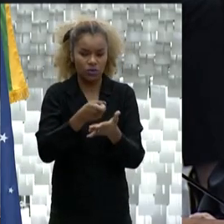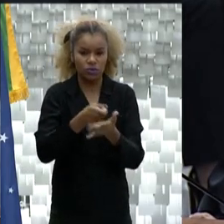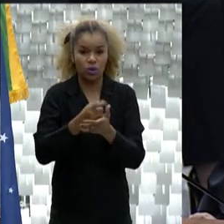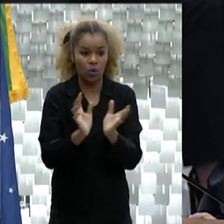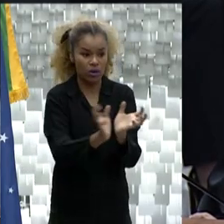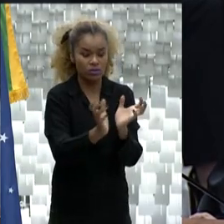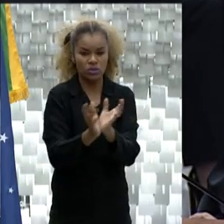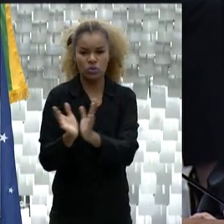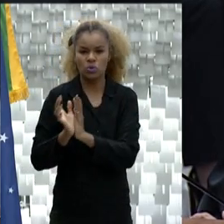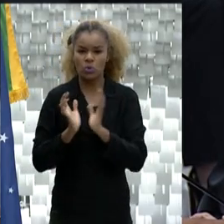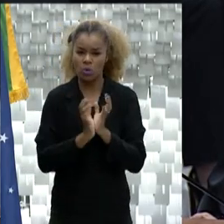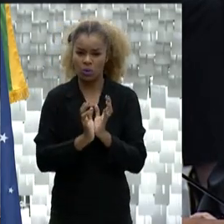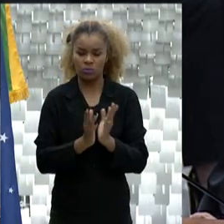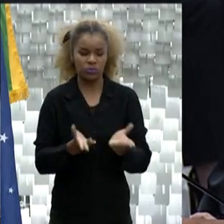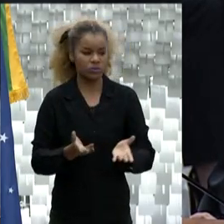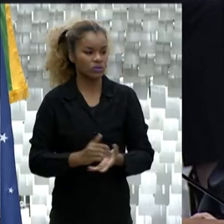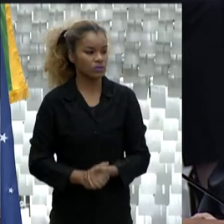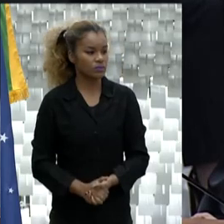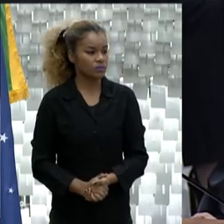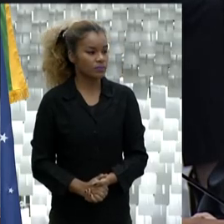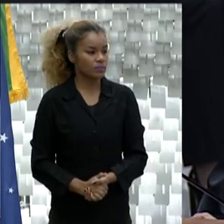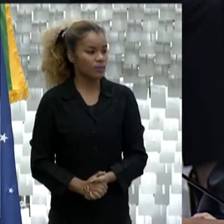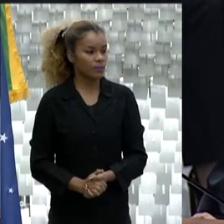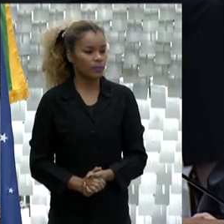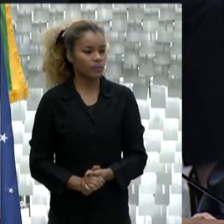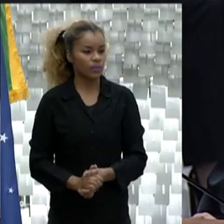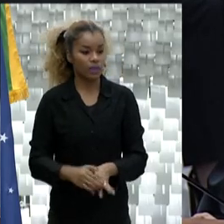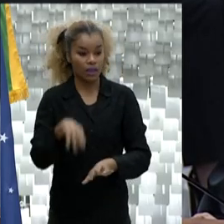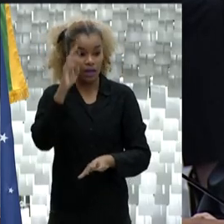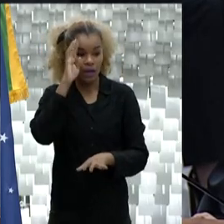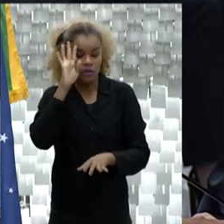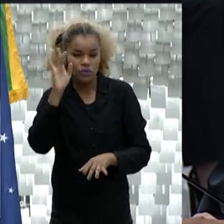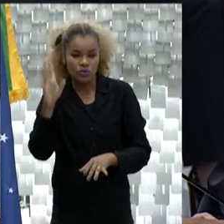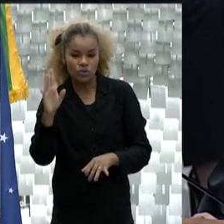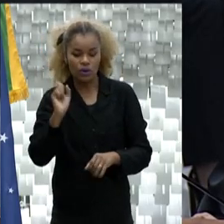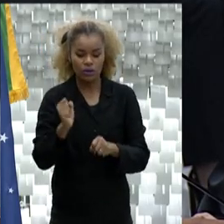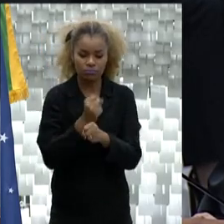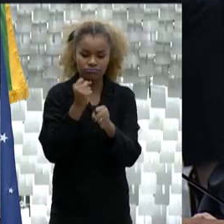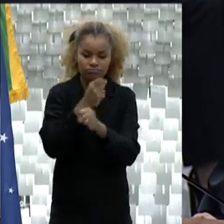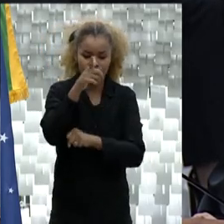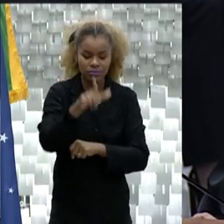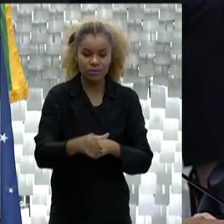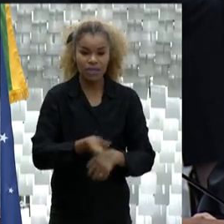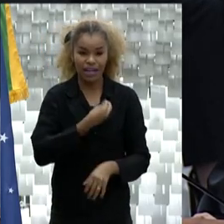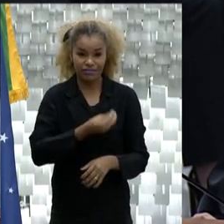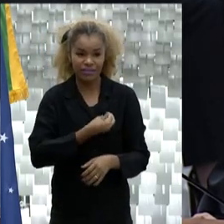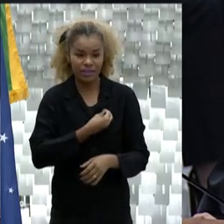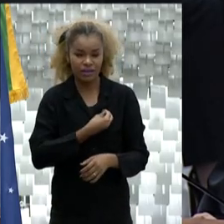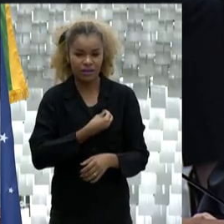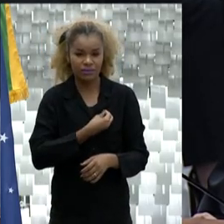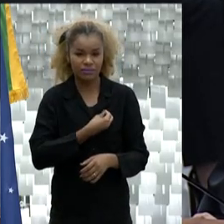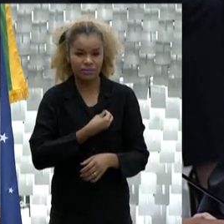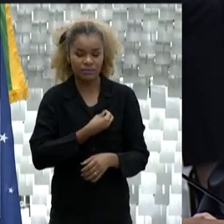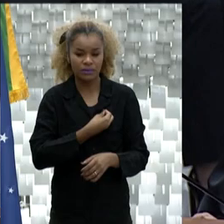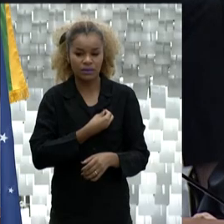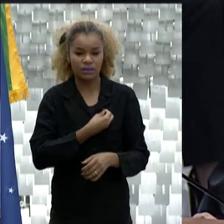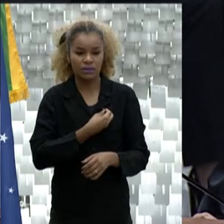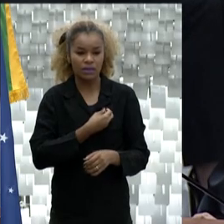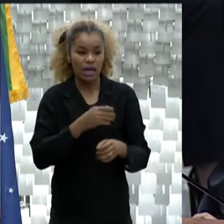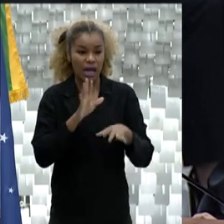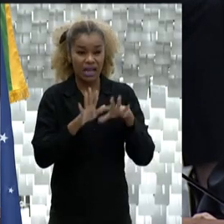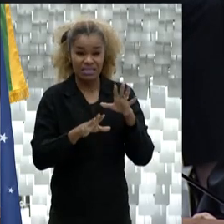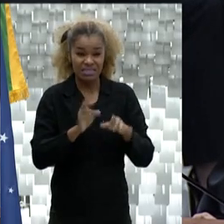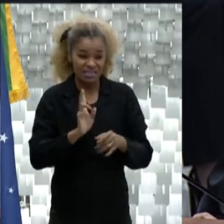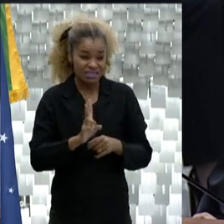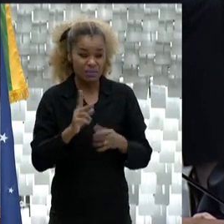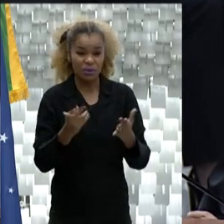grupos terroristas. O sonho de reconstruir a vida não raro, acaba em